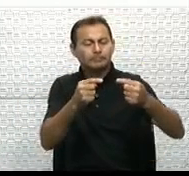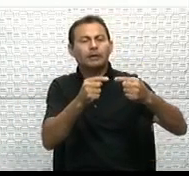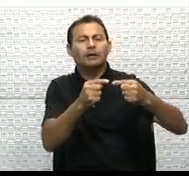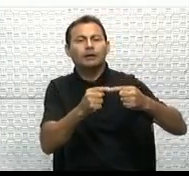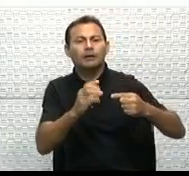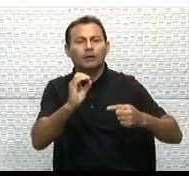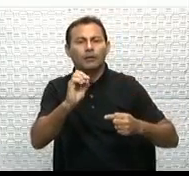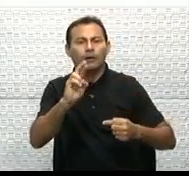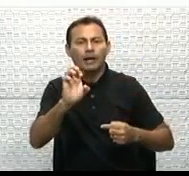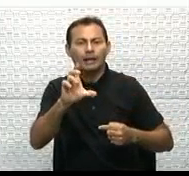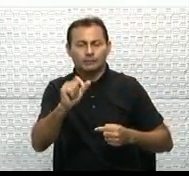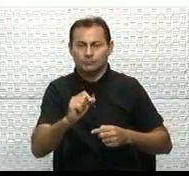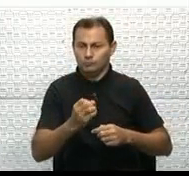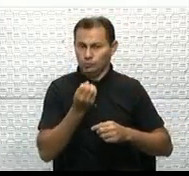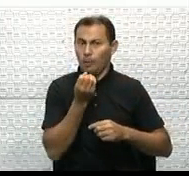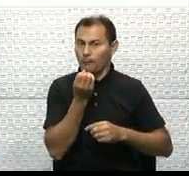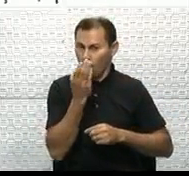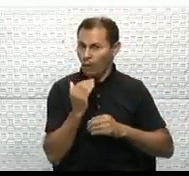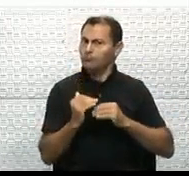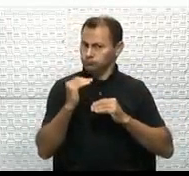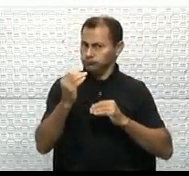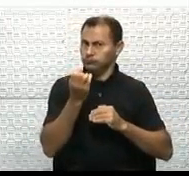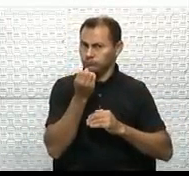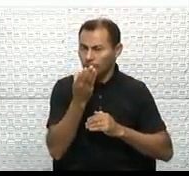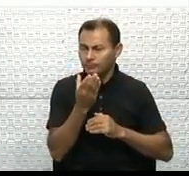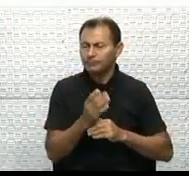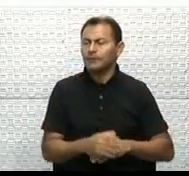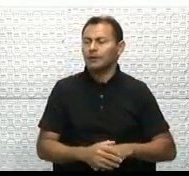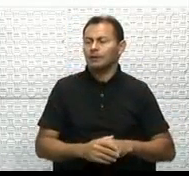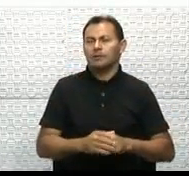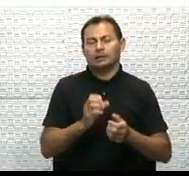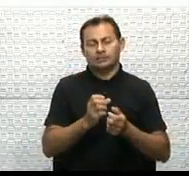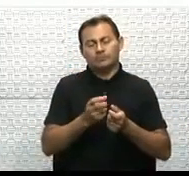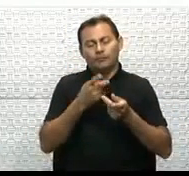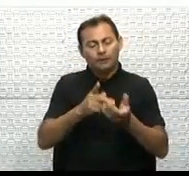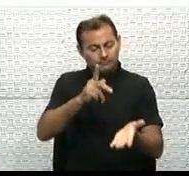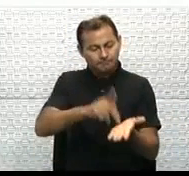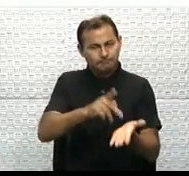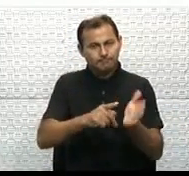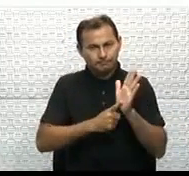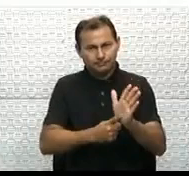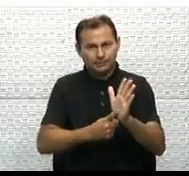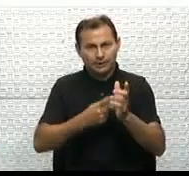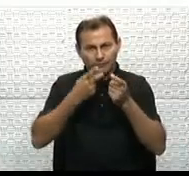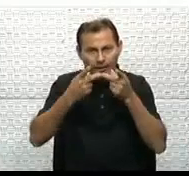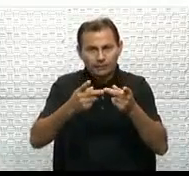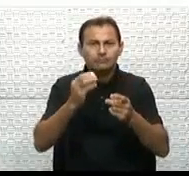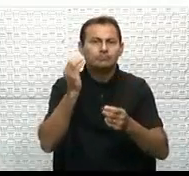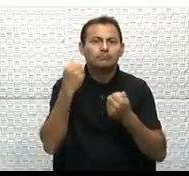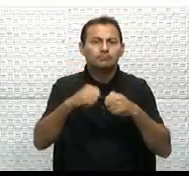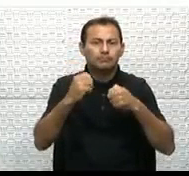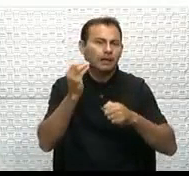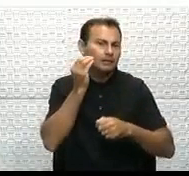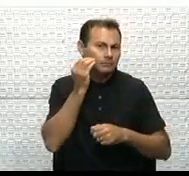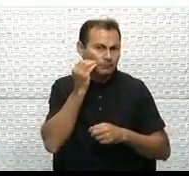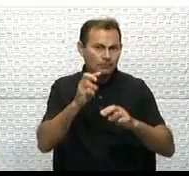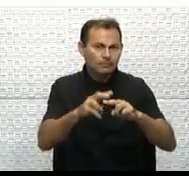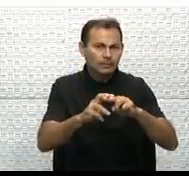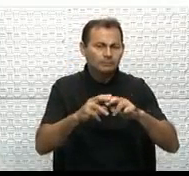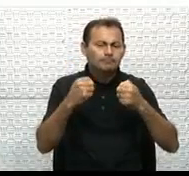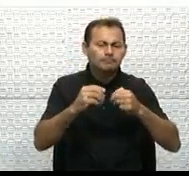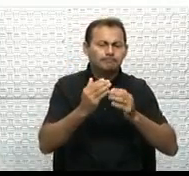é forte. A fim de sustentarmos essa afirmação, precisamos testá-la. Para